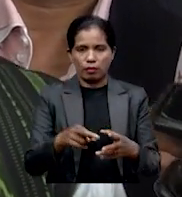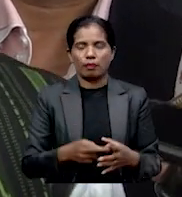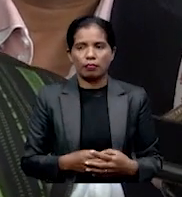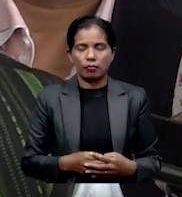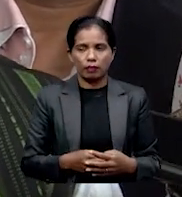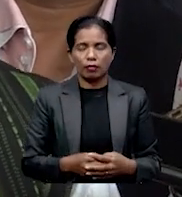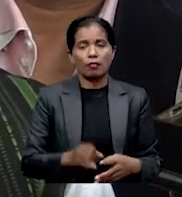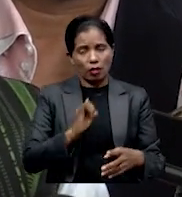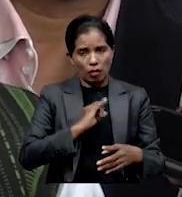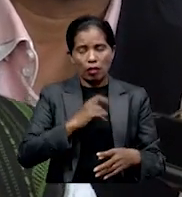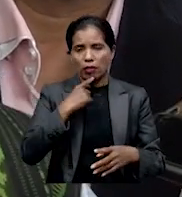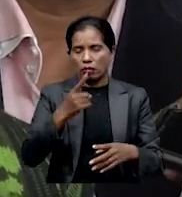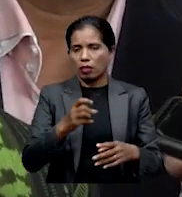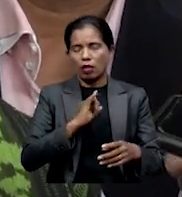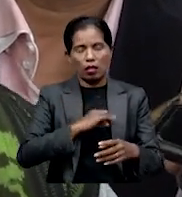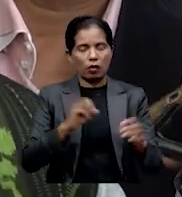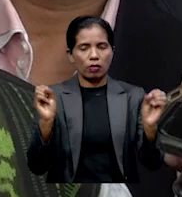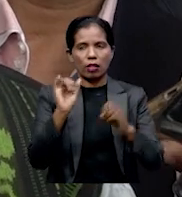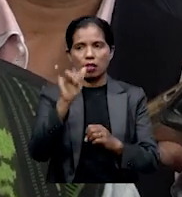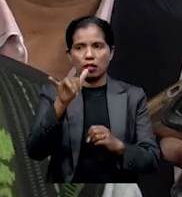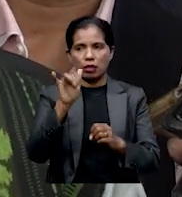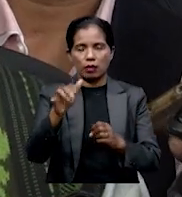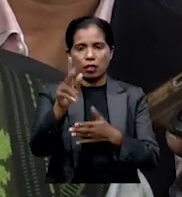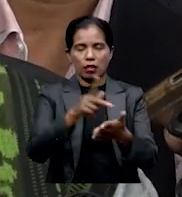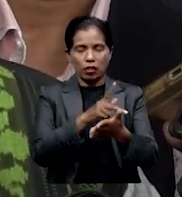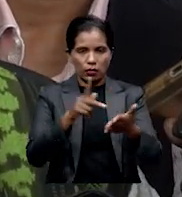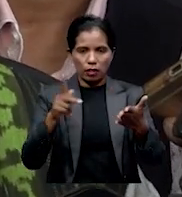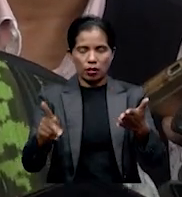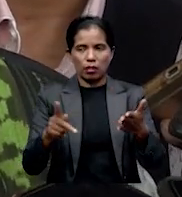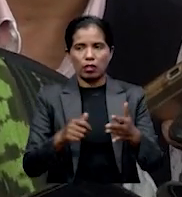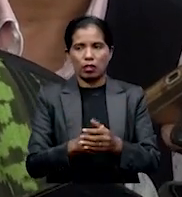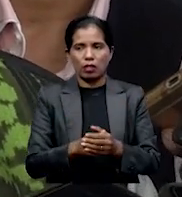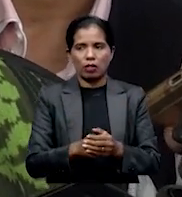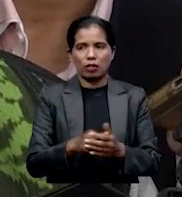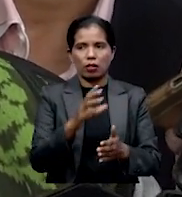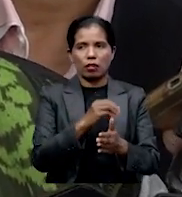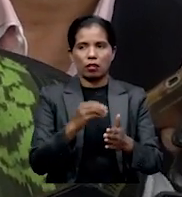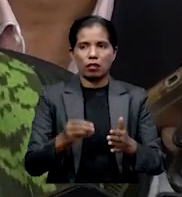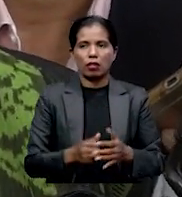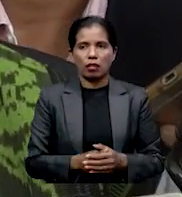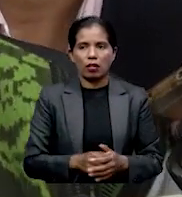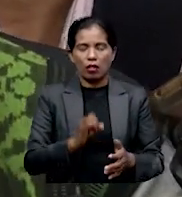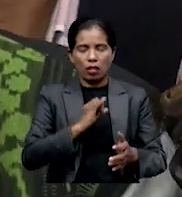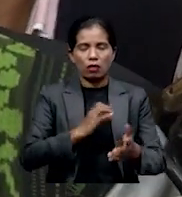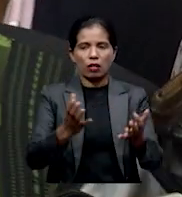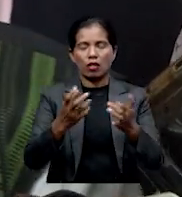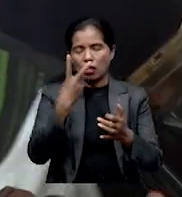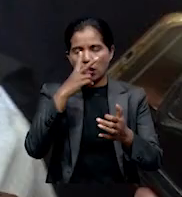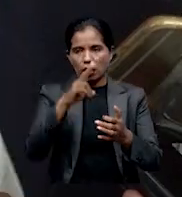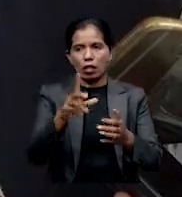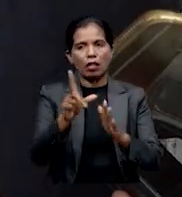E há o aula concorda com a lei, be, criminaliza a difamação. Né? Para que a lei será